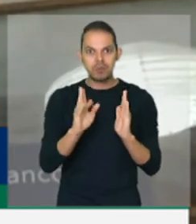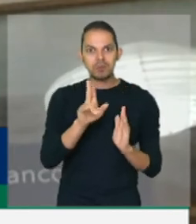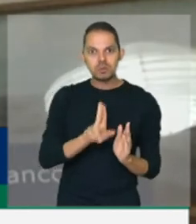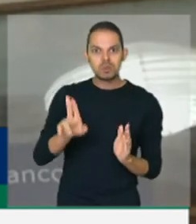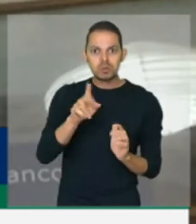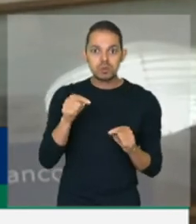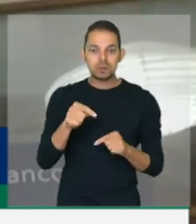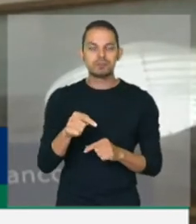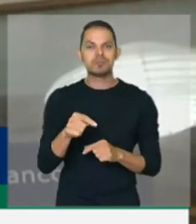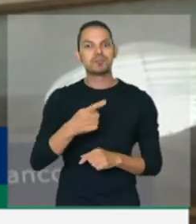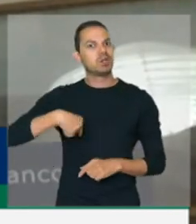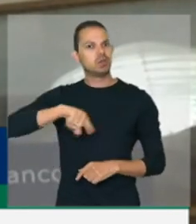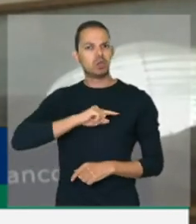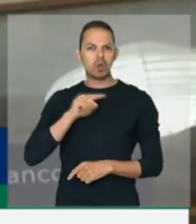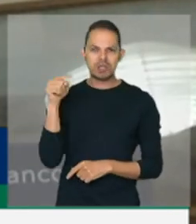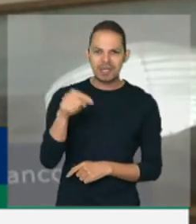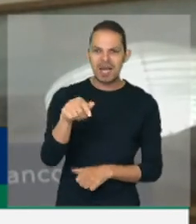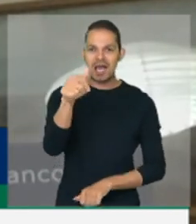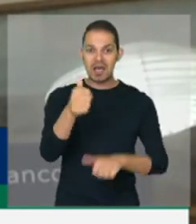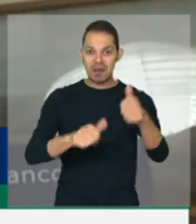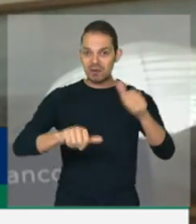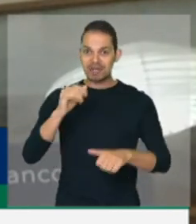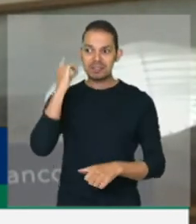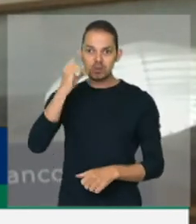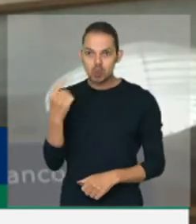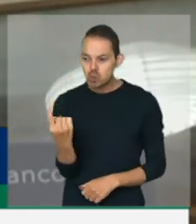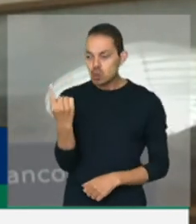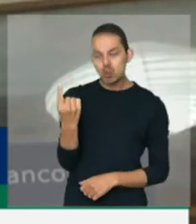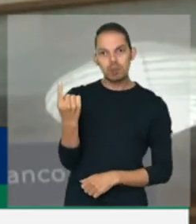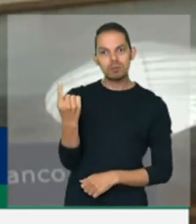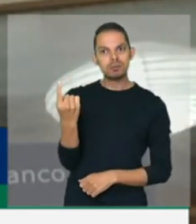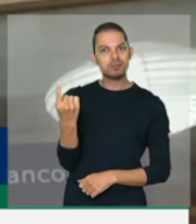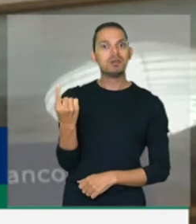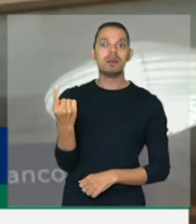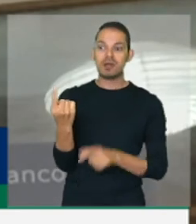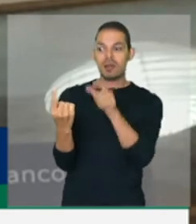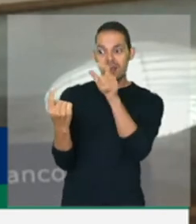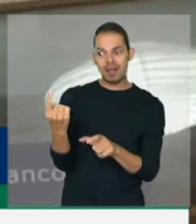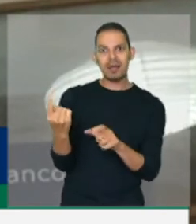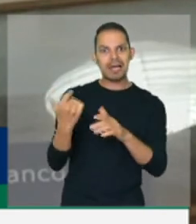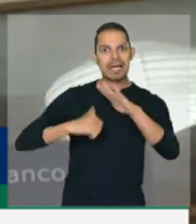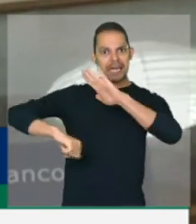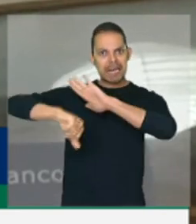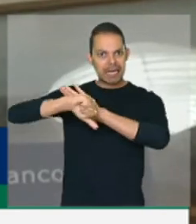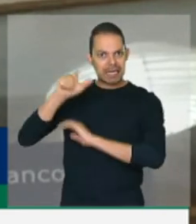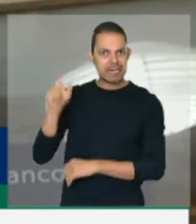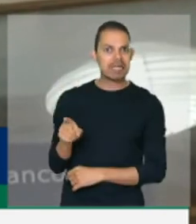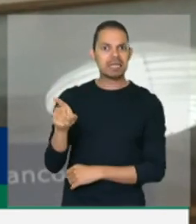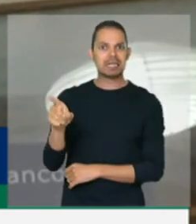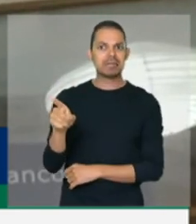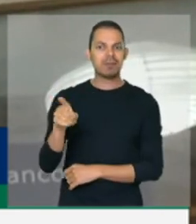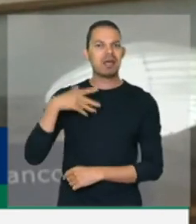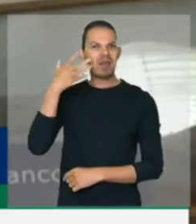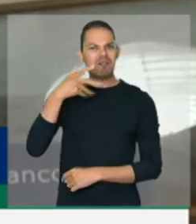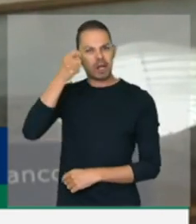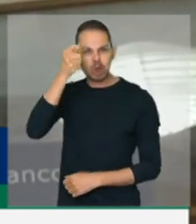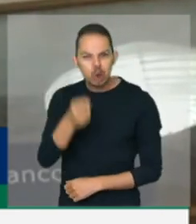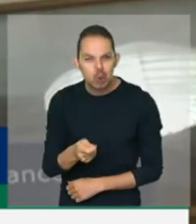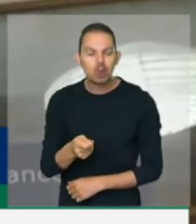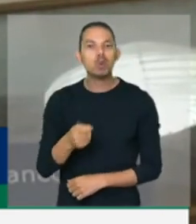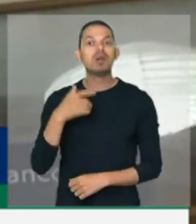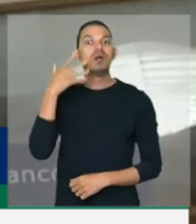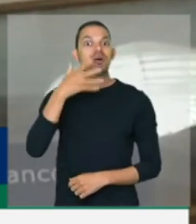nós aqui não estamos avaliando um deputado. Claro, o deputado cometeu crimes. Não são falas duras,